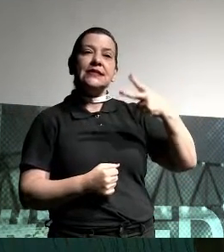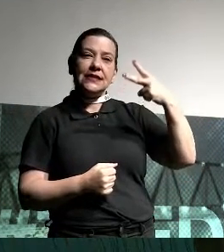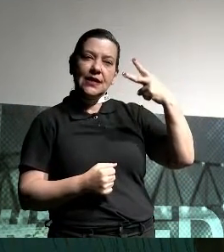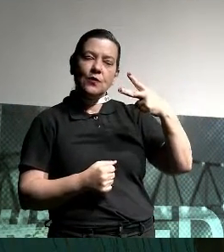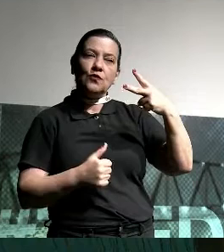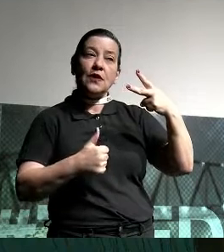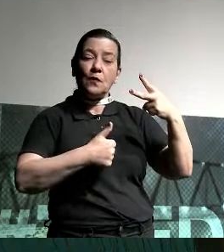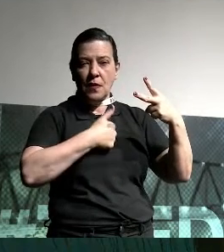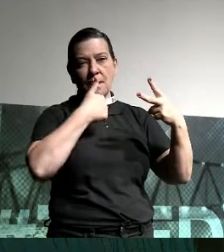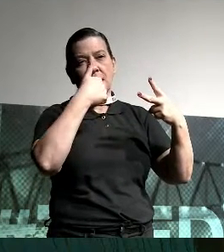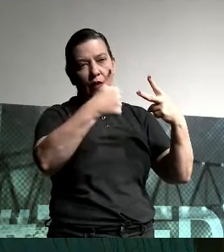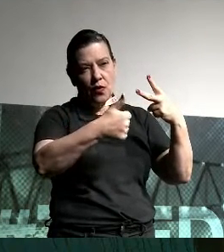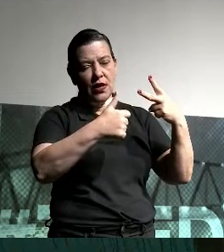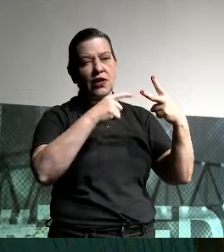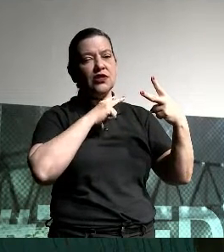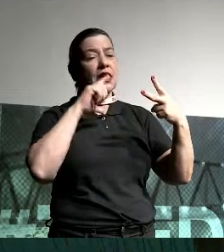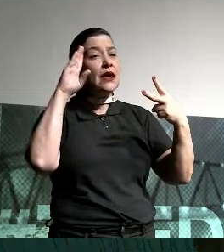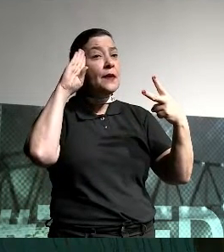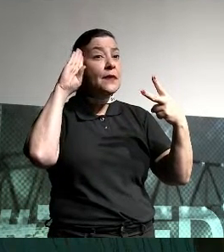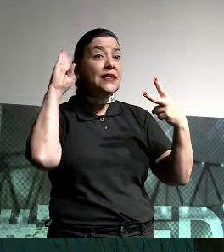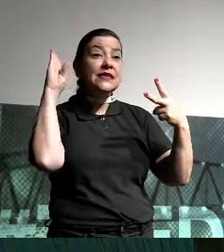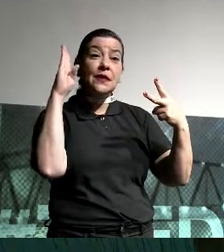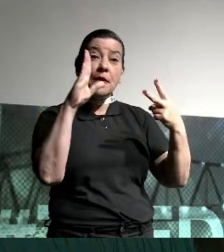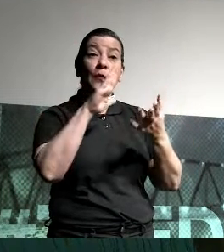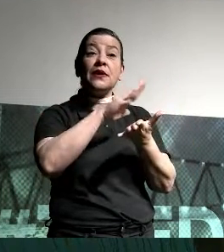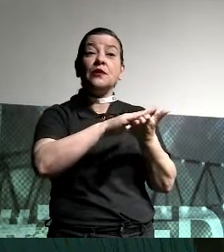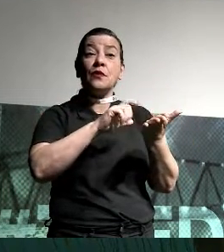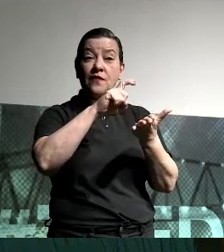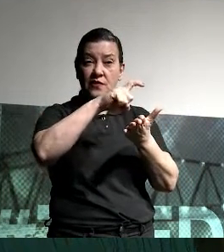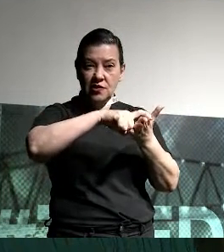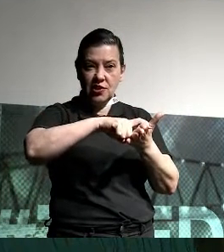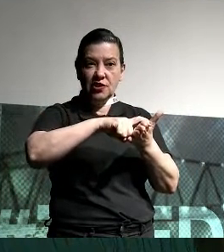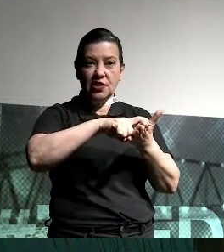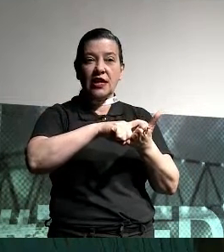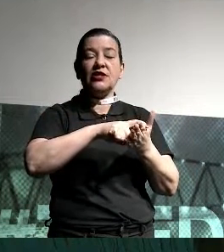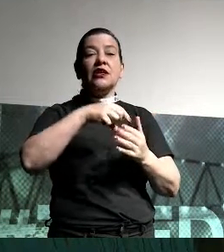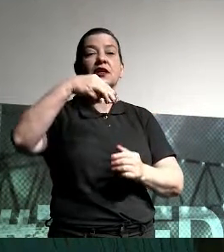uma melhora que a gente teve, principalmente com uma funcionalidade que teve no Web3 Dart.